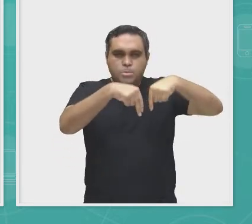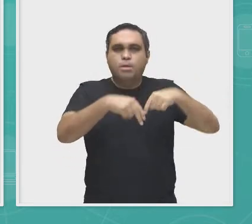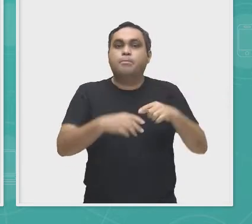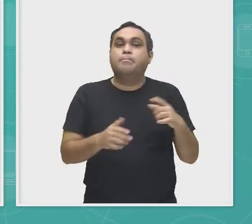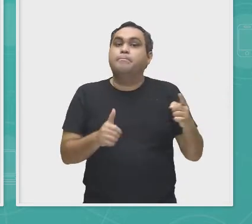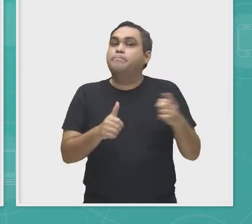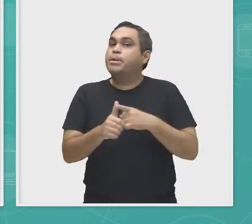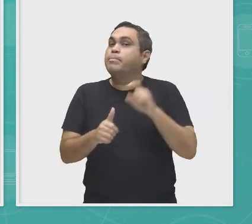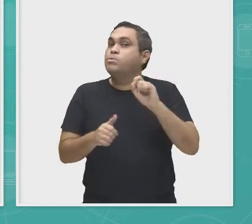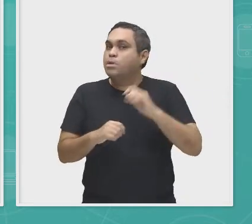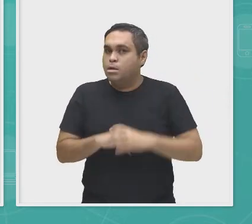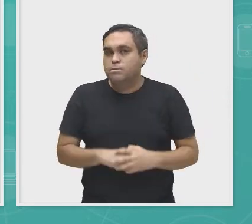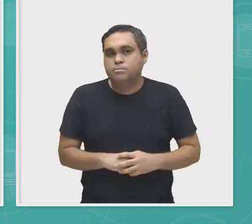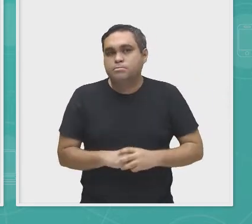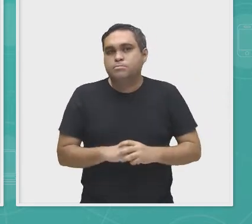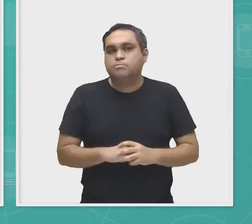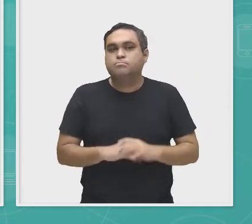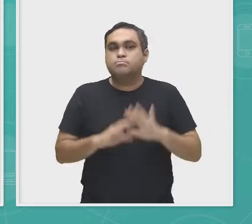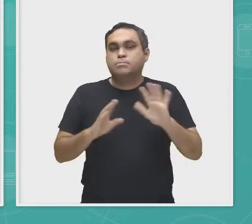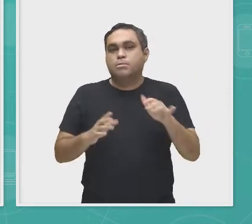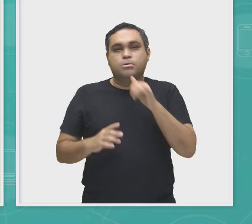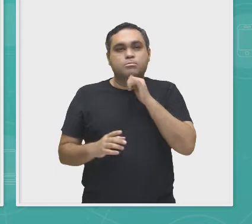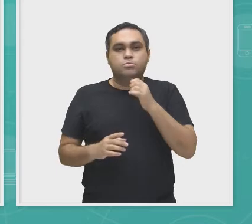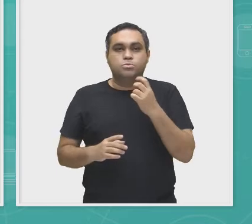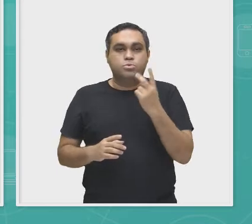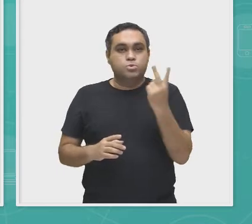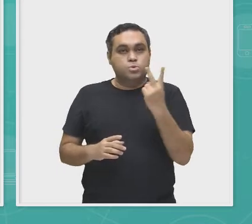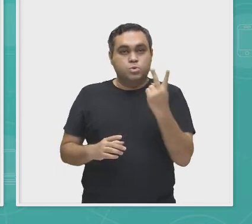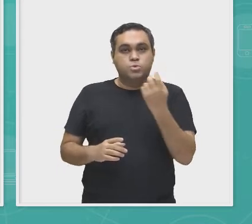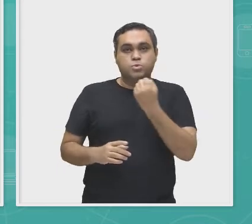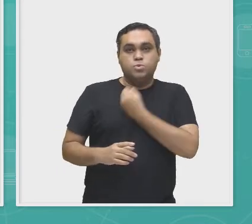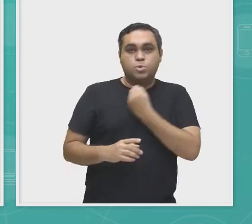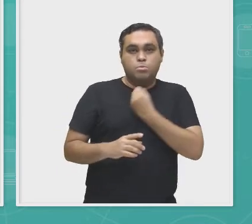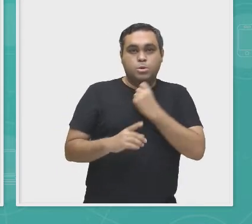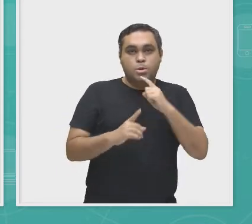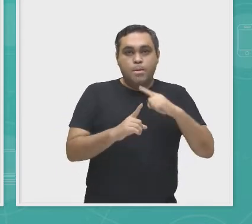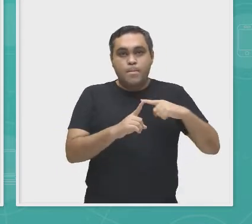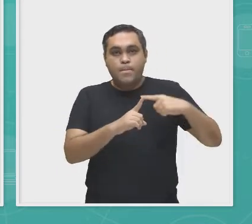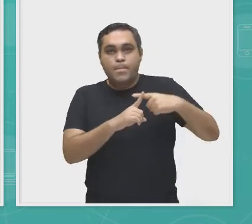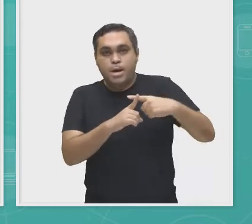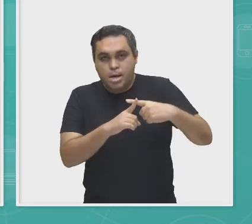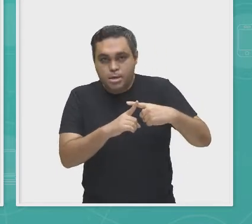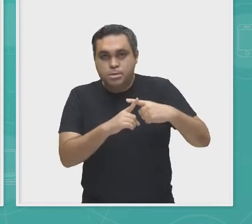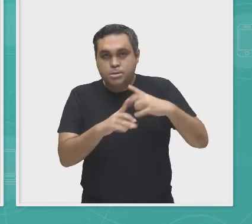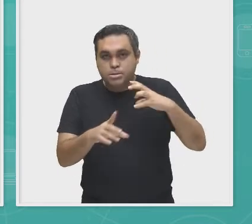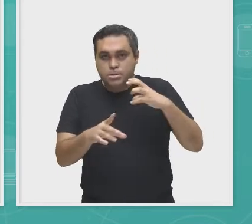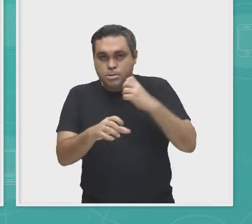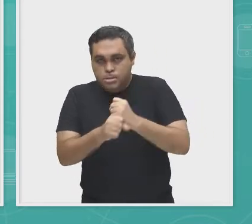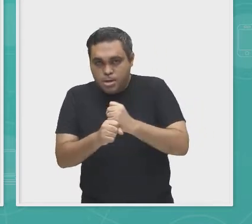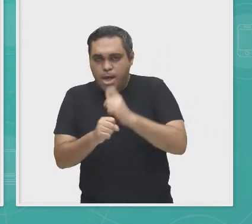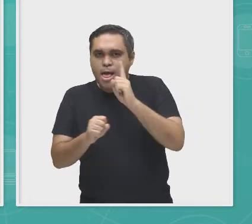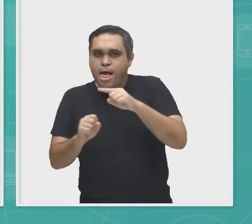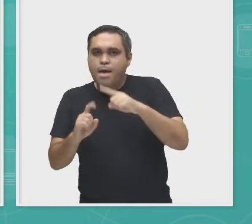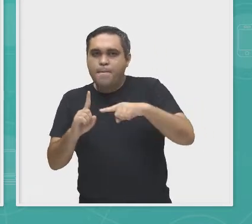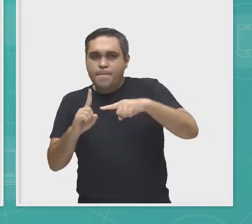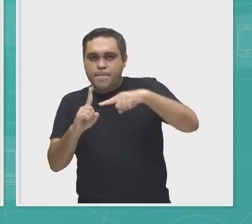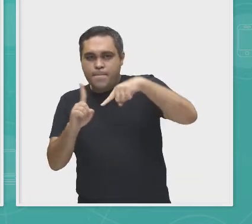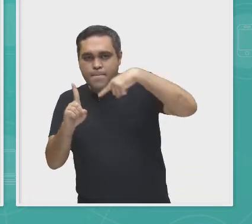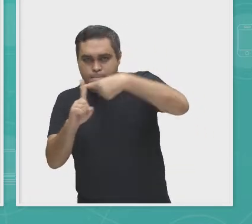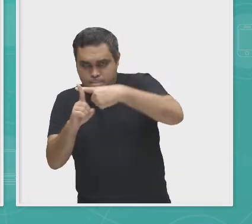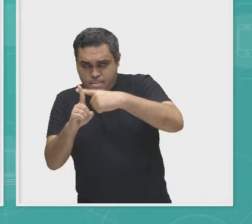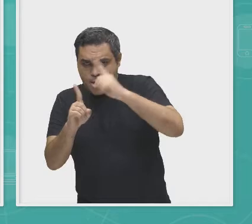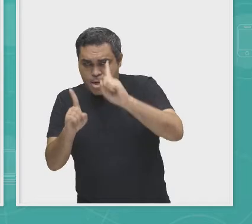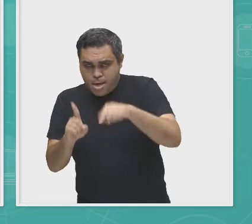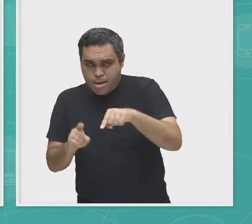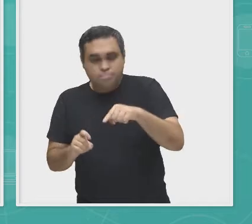com números inteiros, adicionar dois números nem sempre significa que você vai realizar uma adição. Por exemplo,